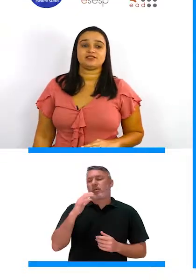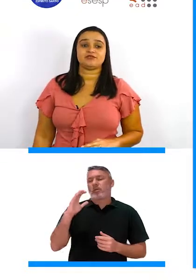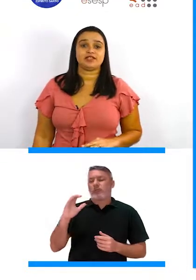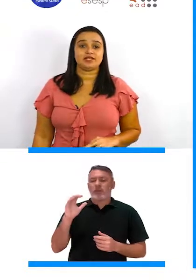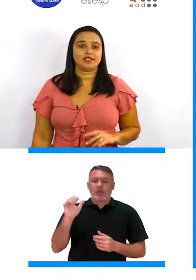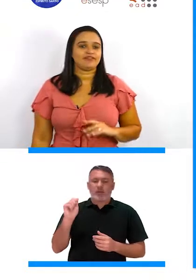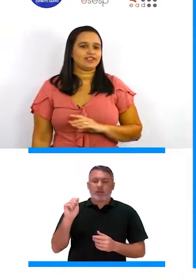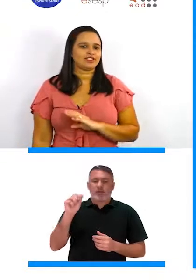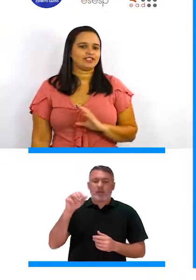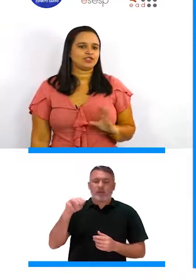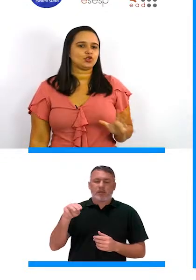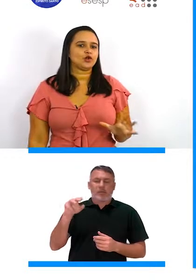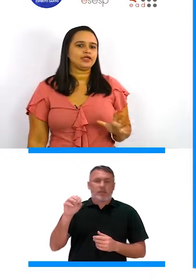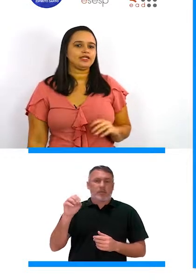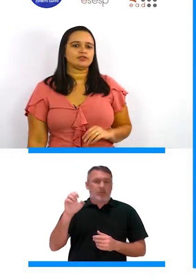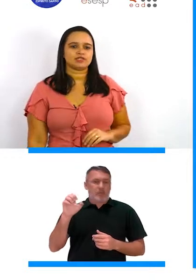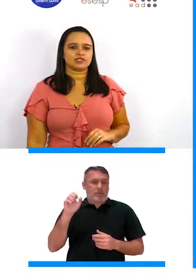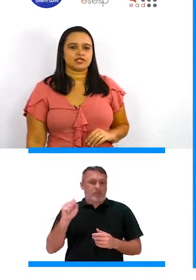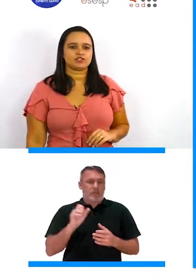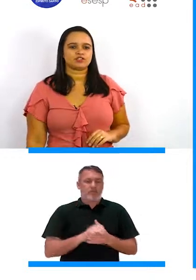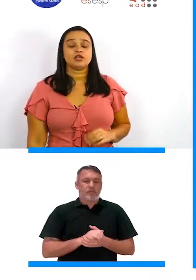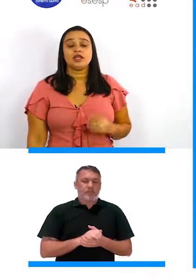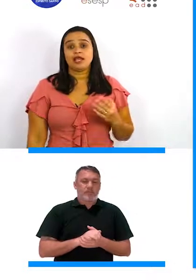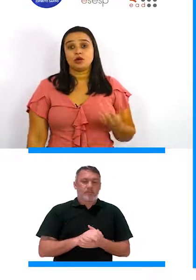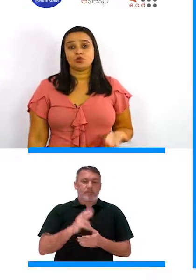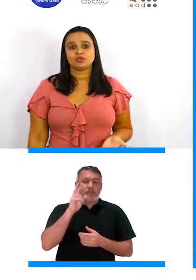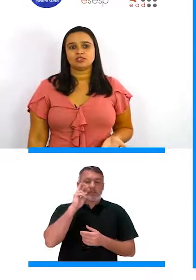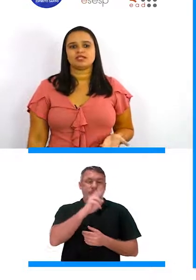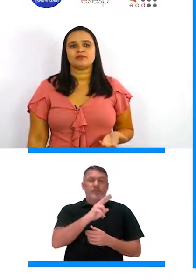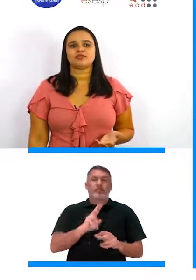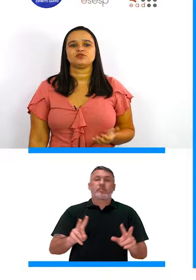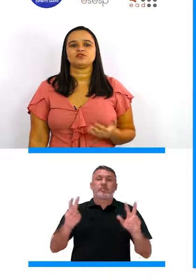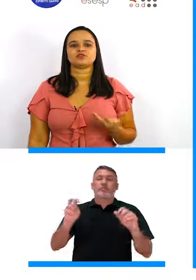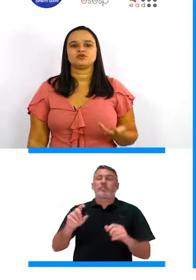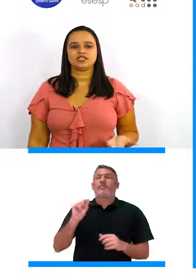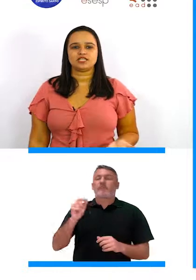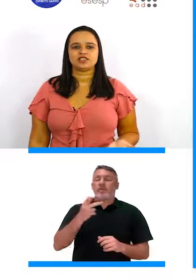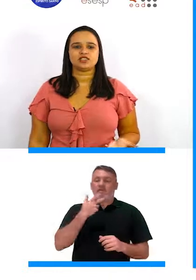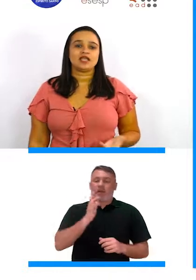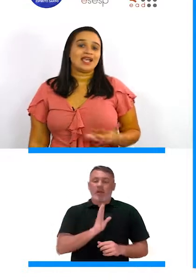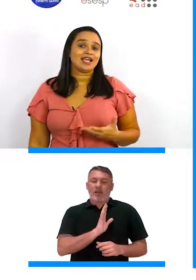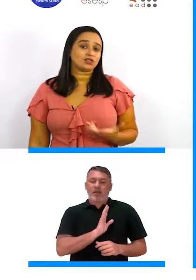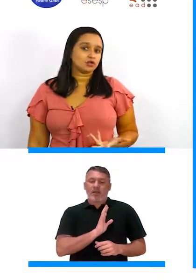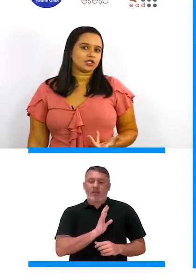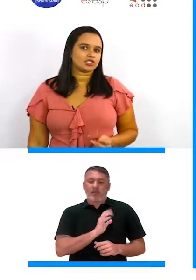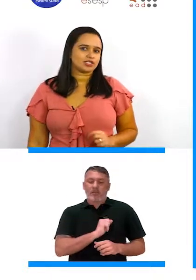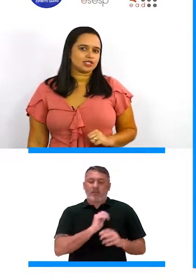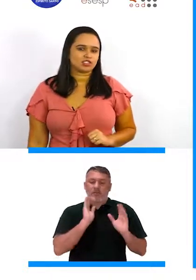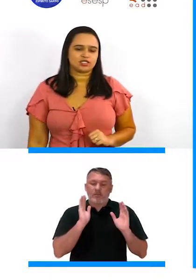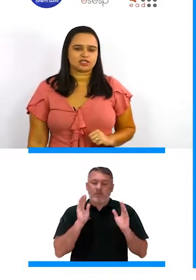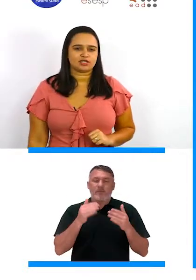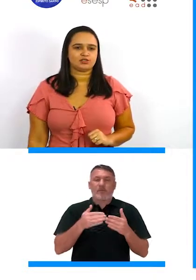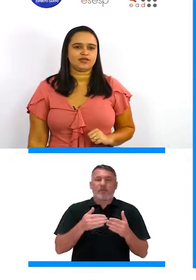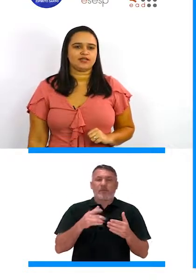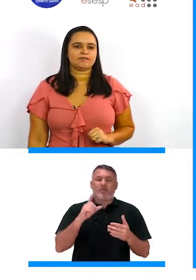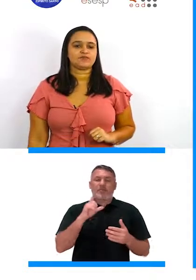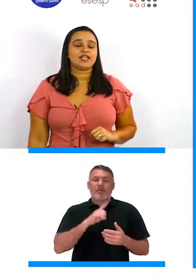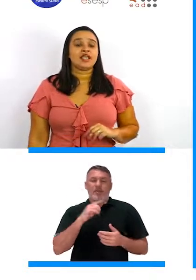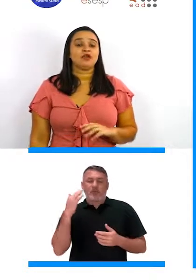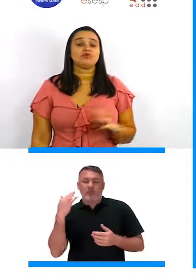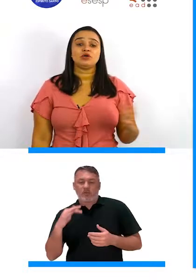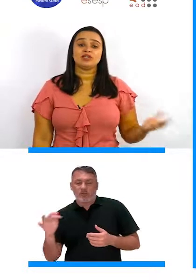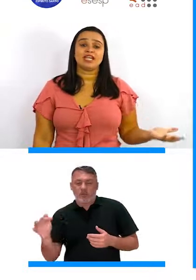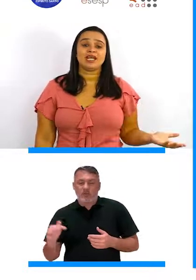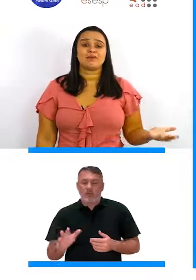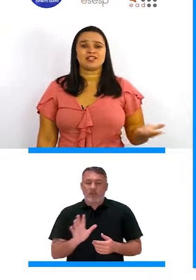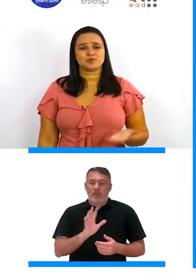arde sem se ver, é ferida que dói e não se sente, é um contentamento descontente, é dor que desatina sem doer,